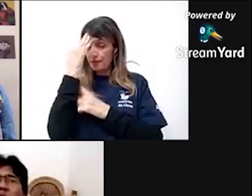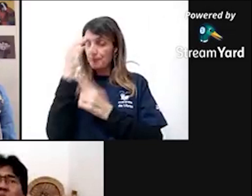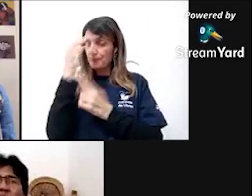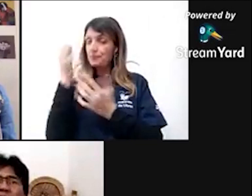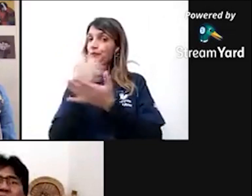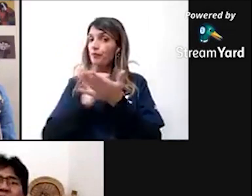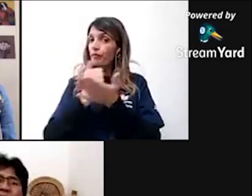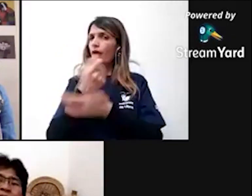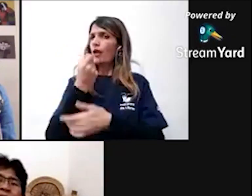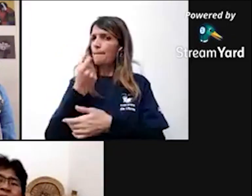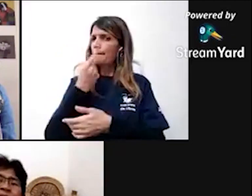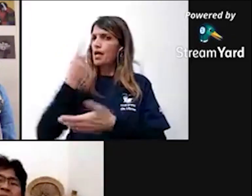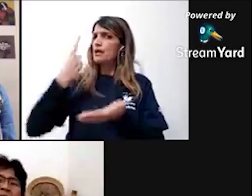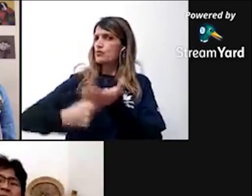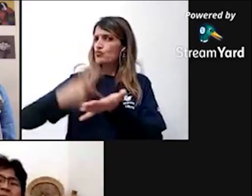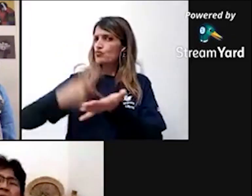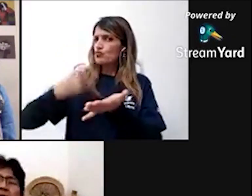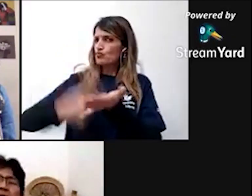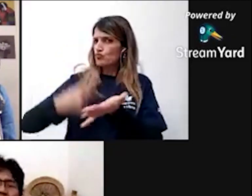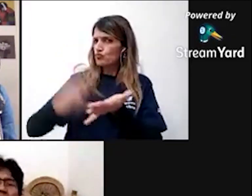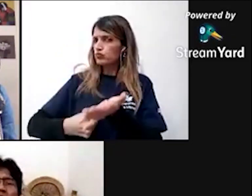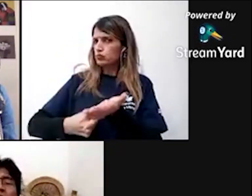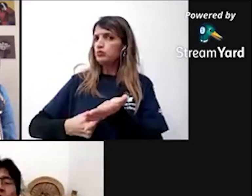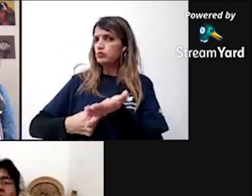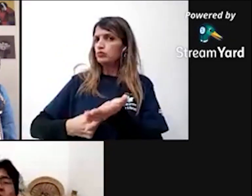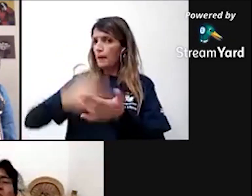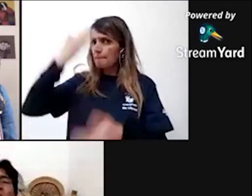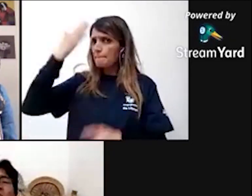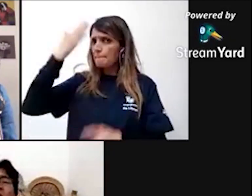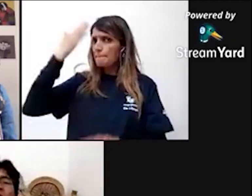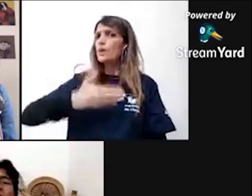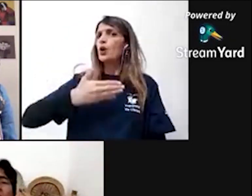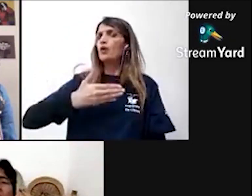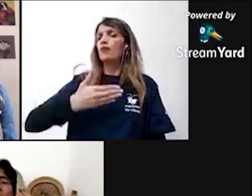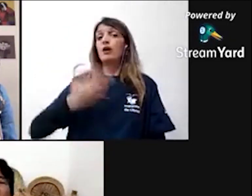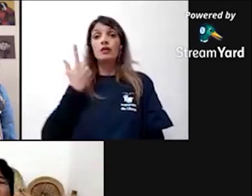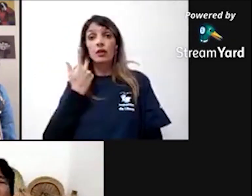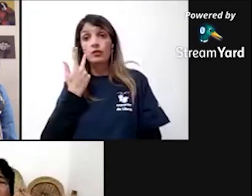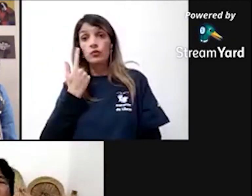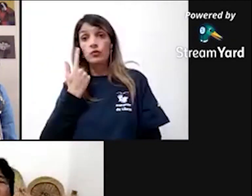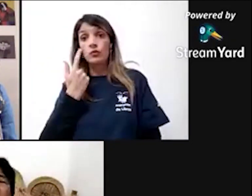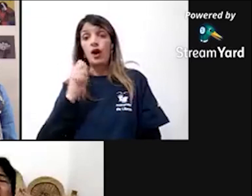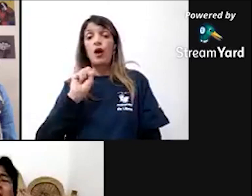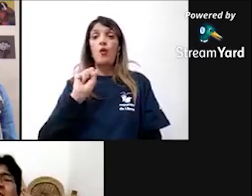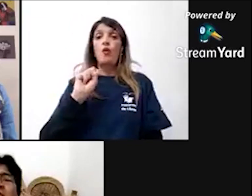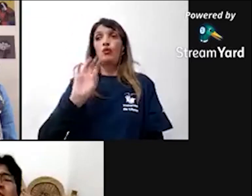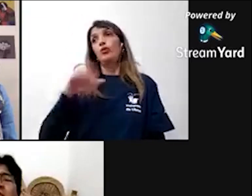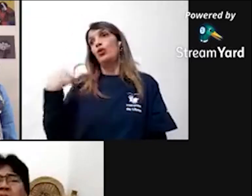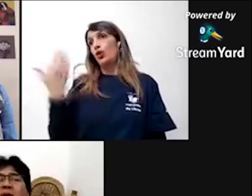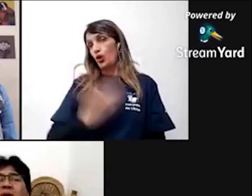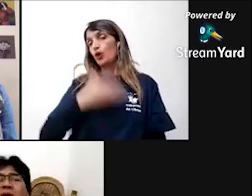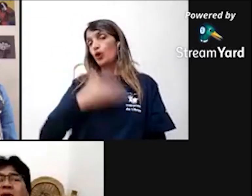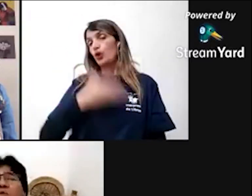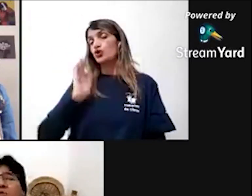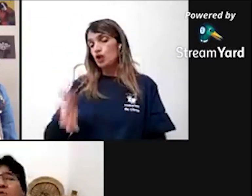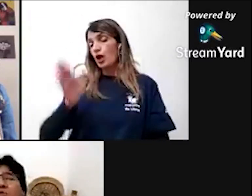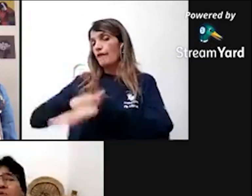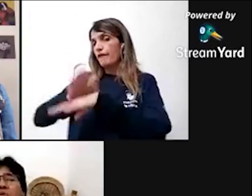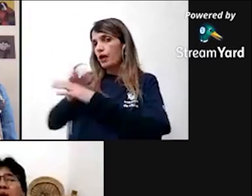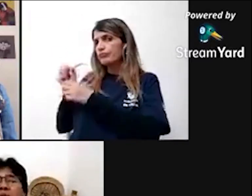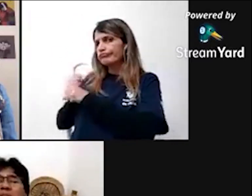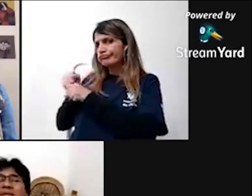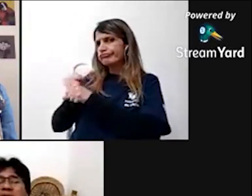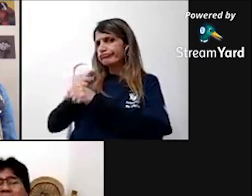são comprovados ou de forma natural, que viemos fazendo há milênios, viemos aprendendo, ou